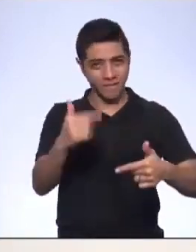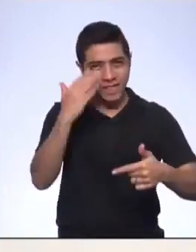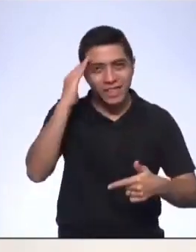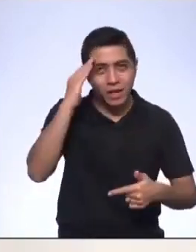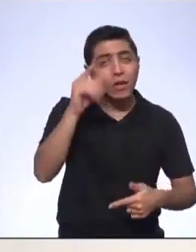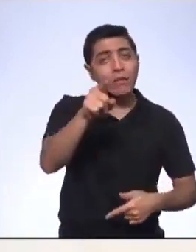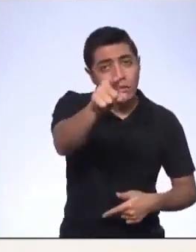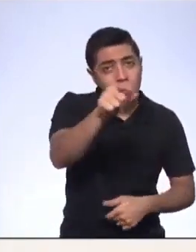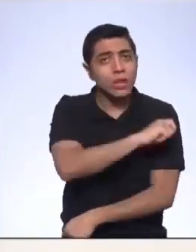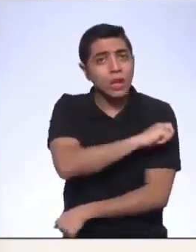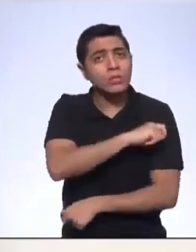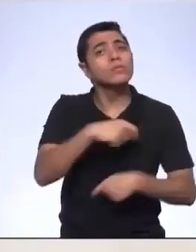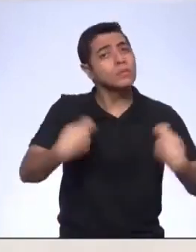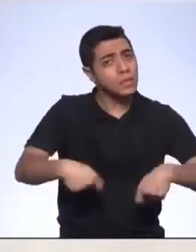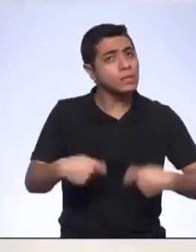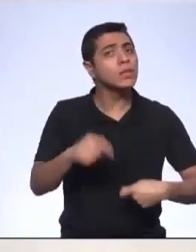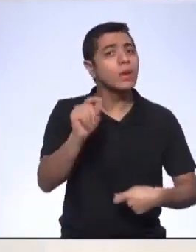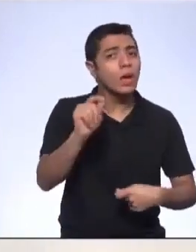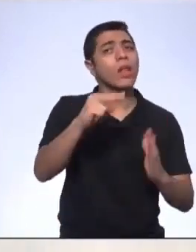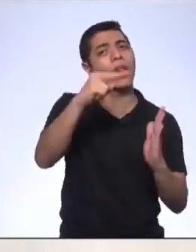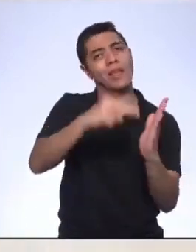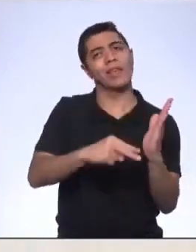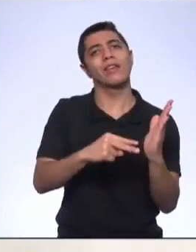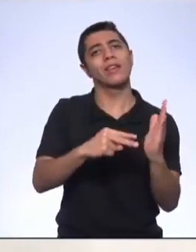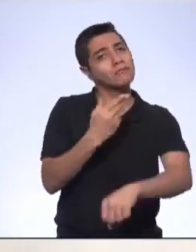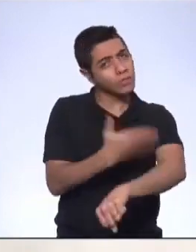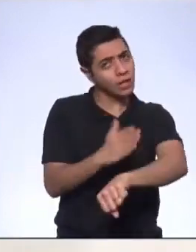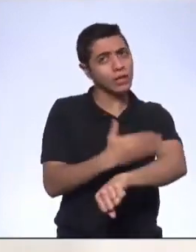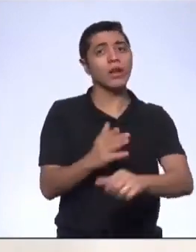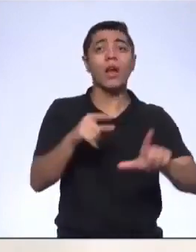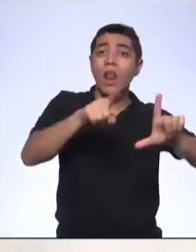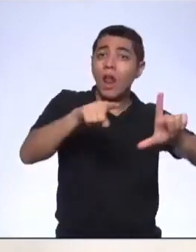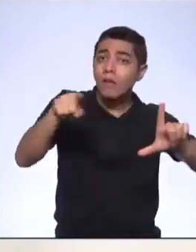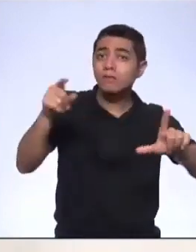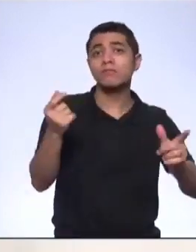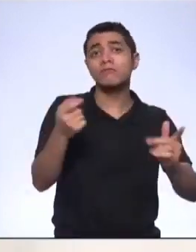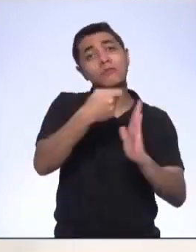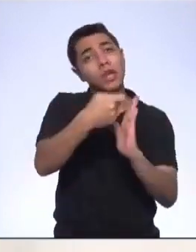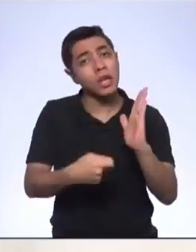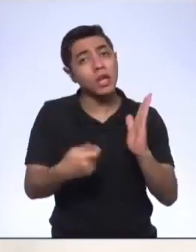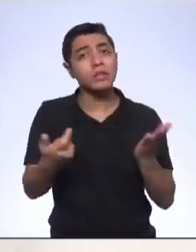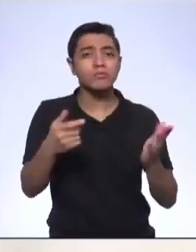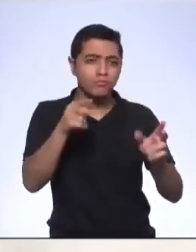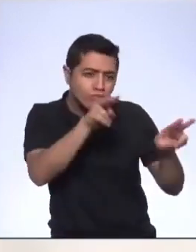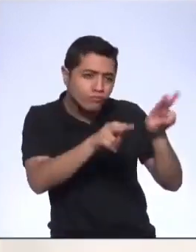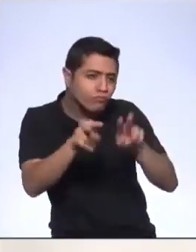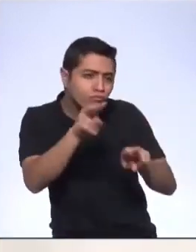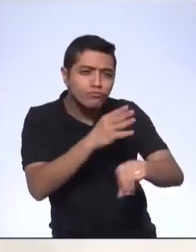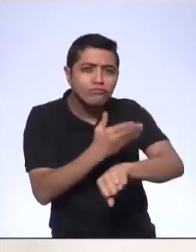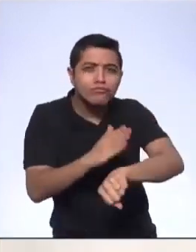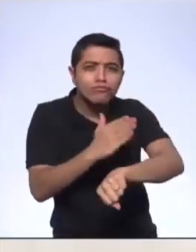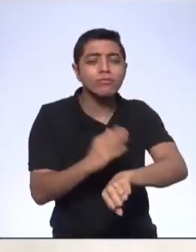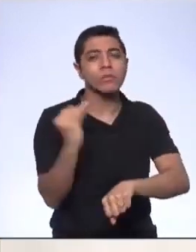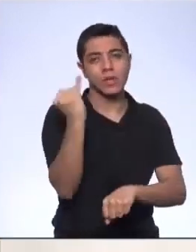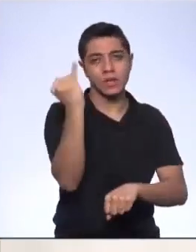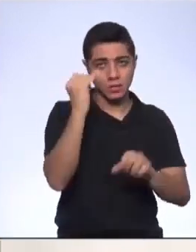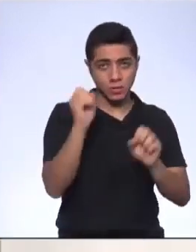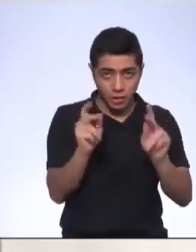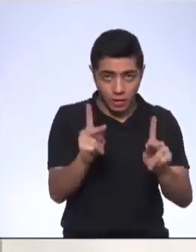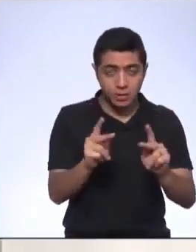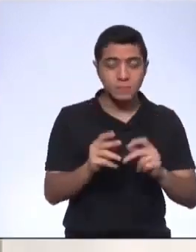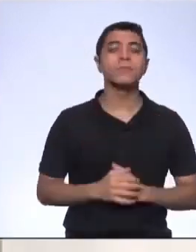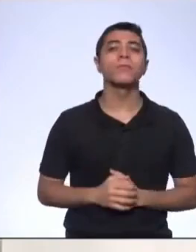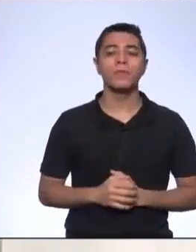Ler gráfico, ler texto. Joel, manda para mim o que eles escreveram de atividade menos realizada, só para eu confirmar o